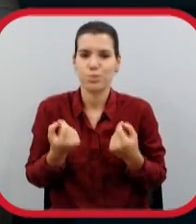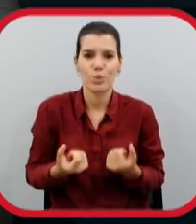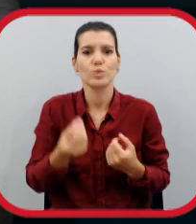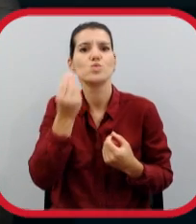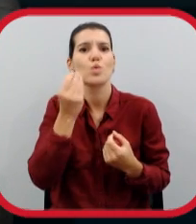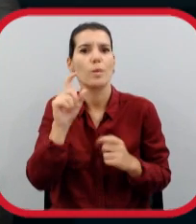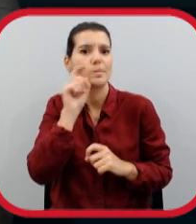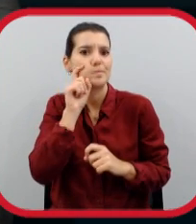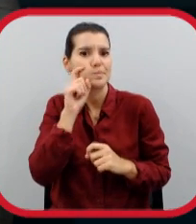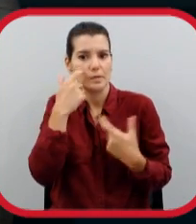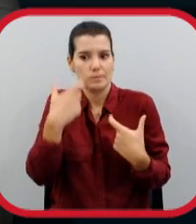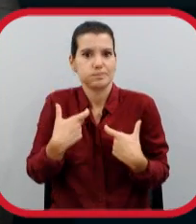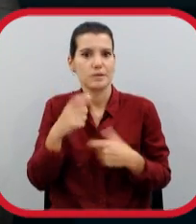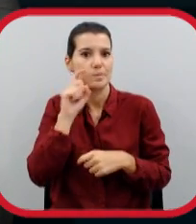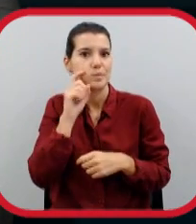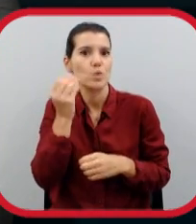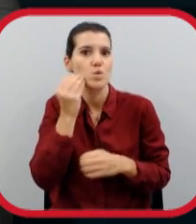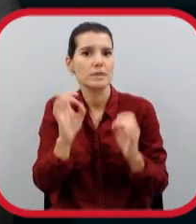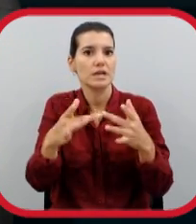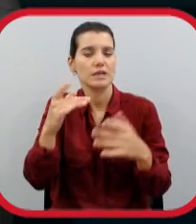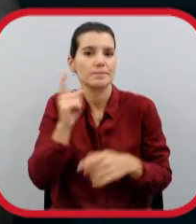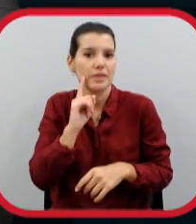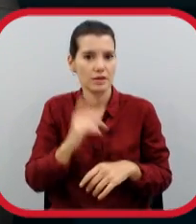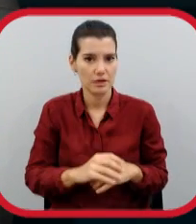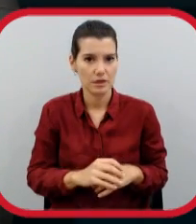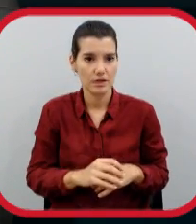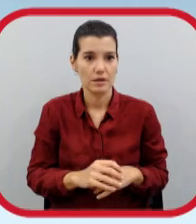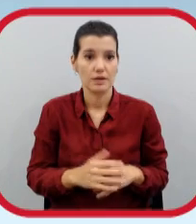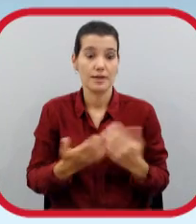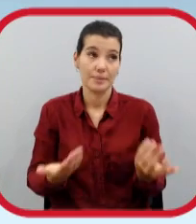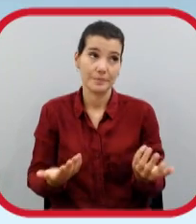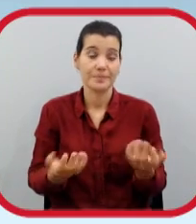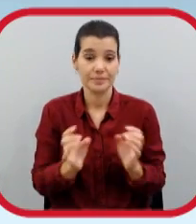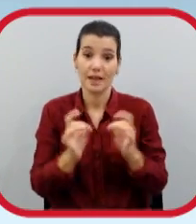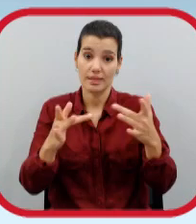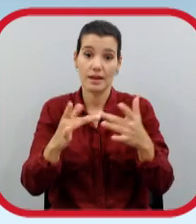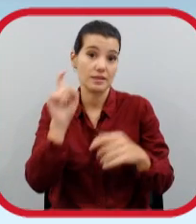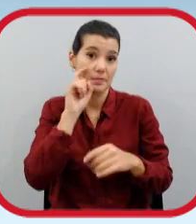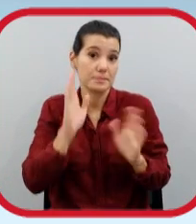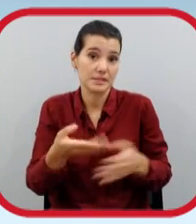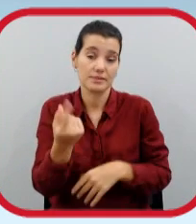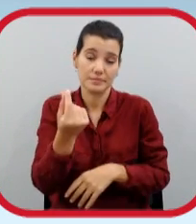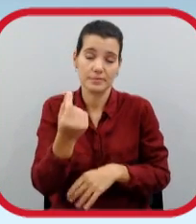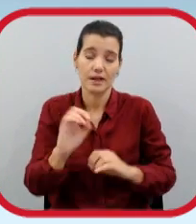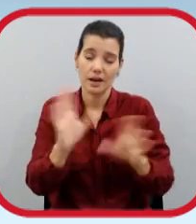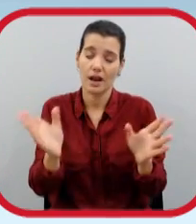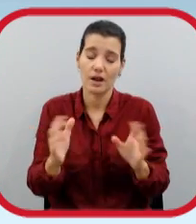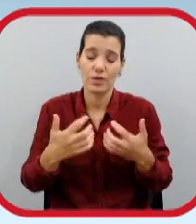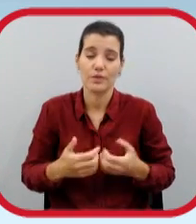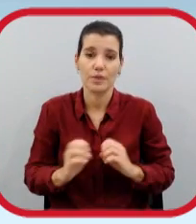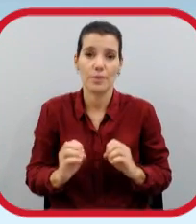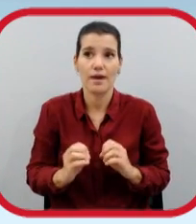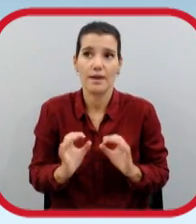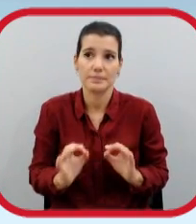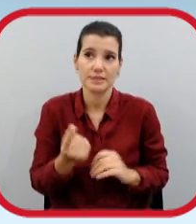orçamentos mais reduzidos proteger-se de situações como estas? Sim, a cibersegurança exige dinheiro, digamos assim. Isso não